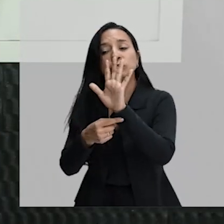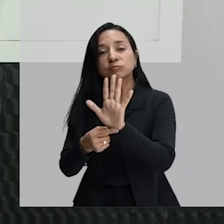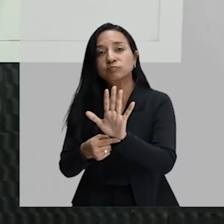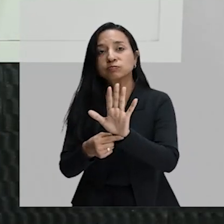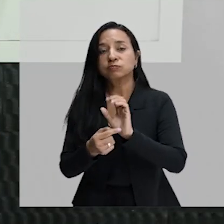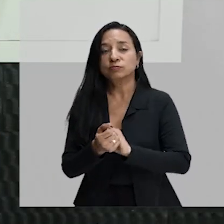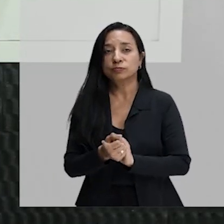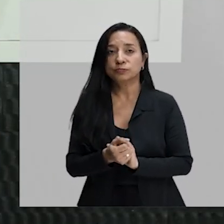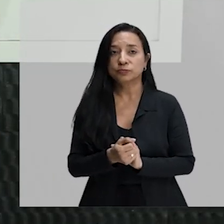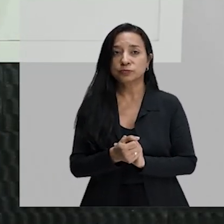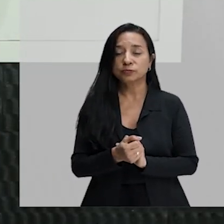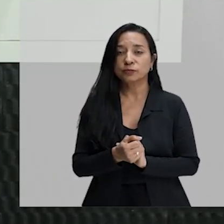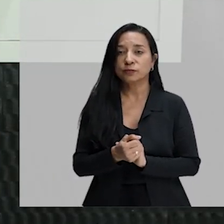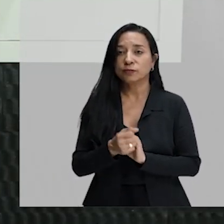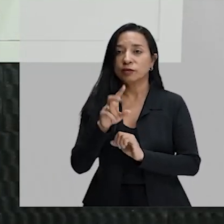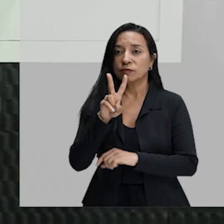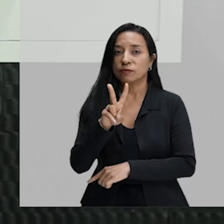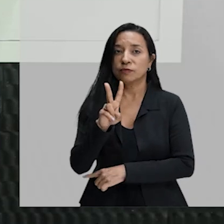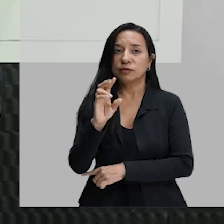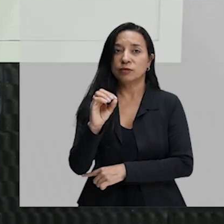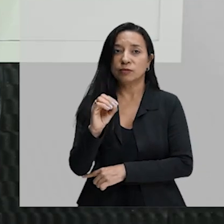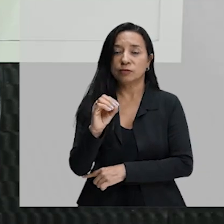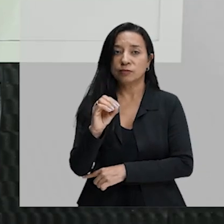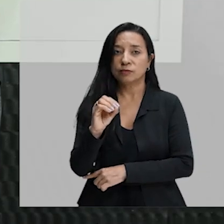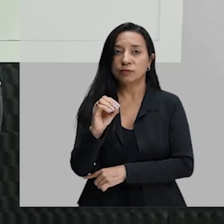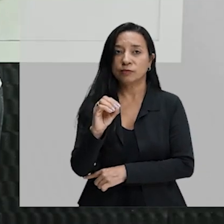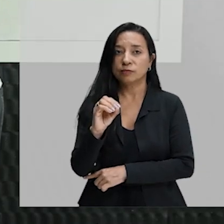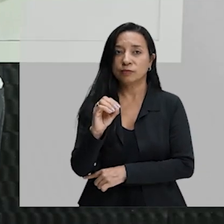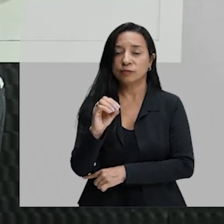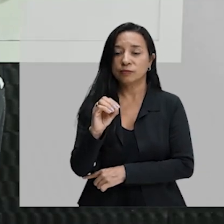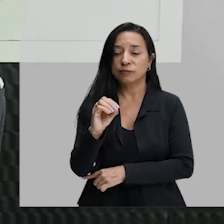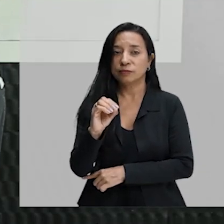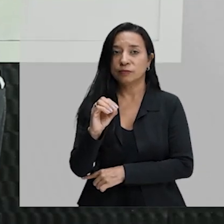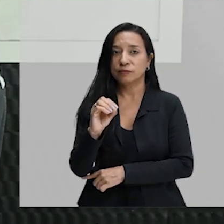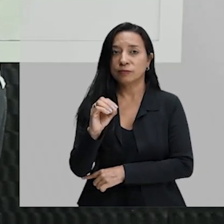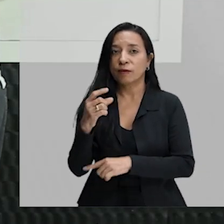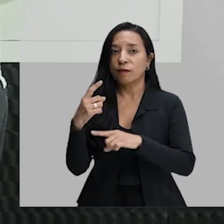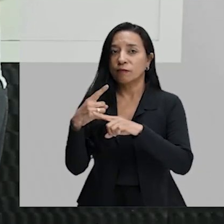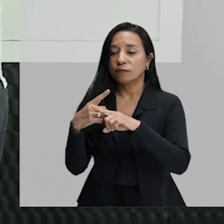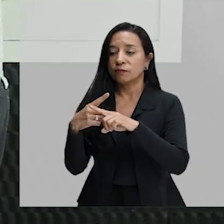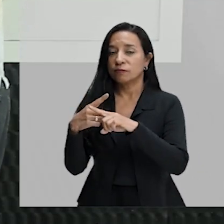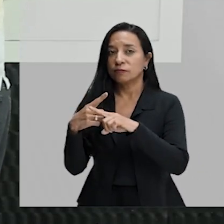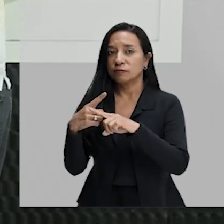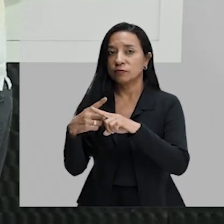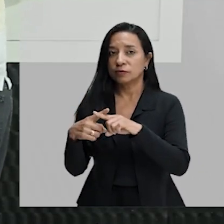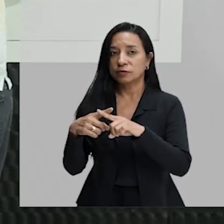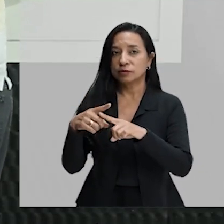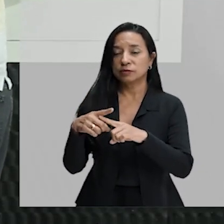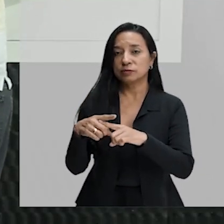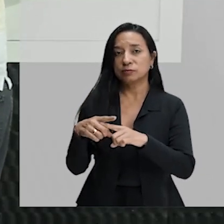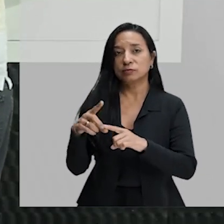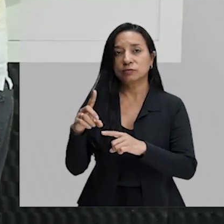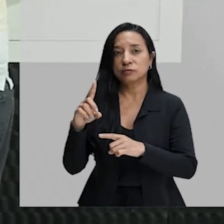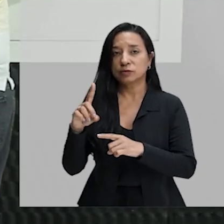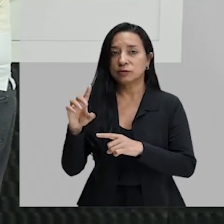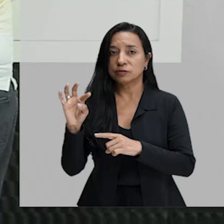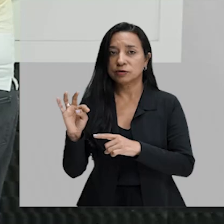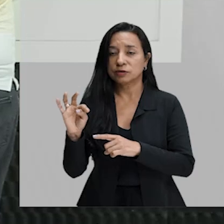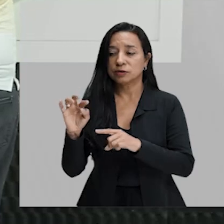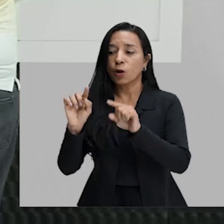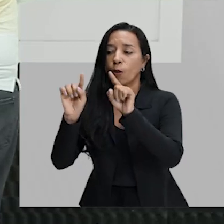ó, volume inicial, variação da temperatura, que multiplica, ó, coeficiente